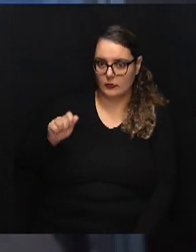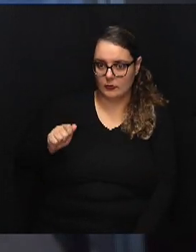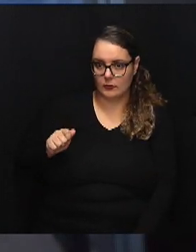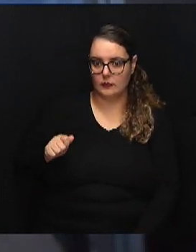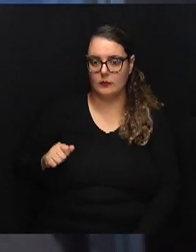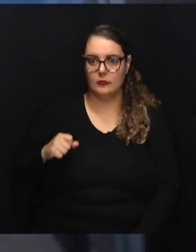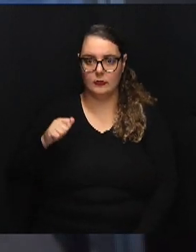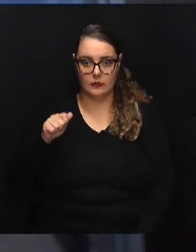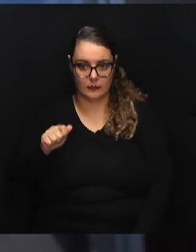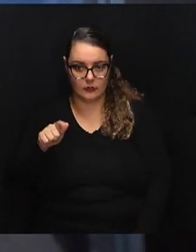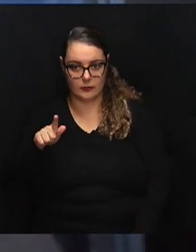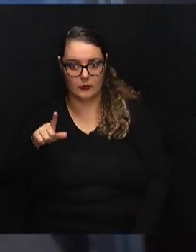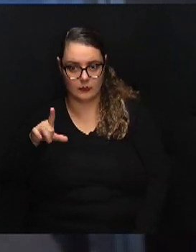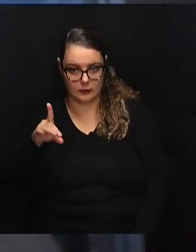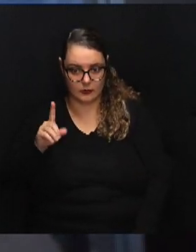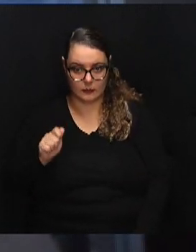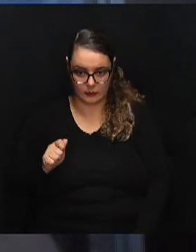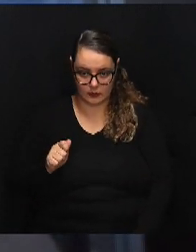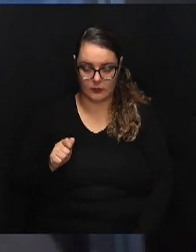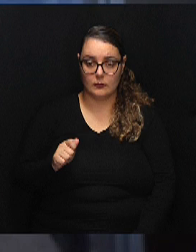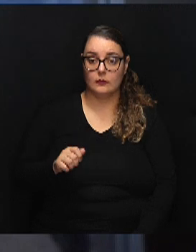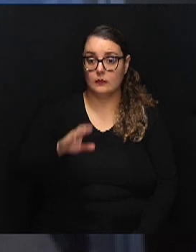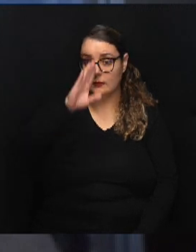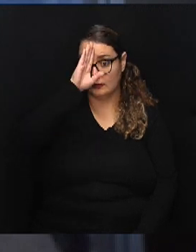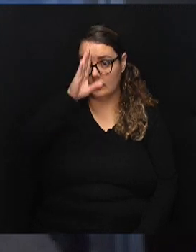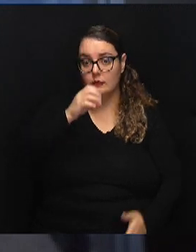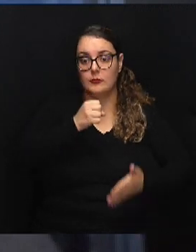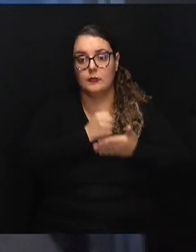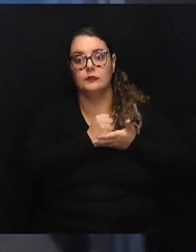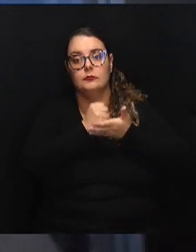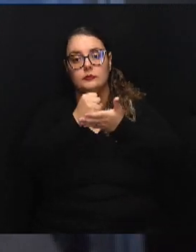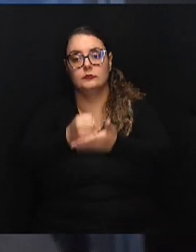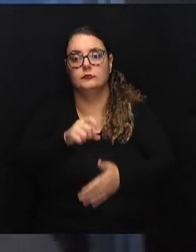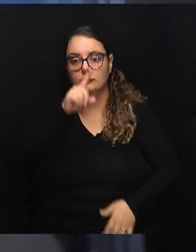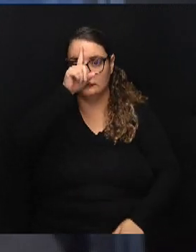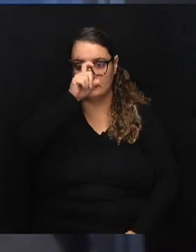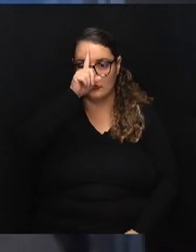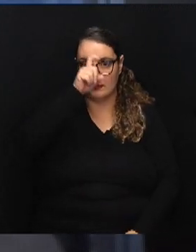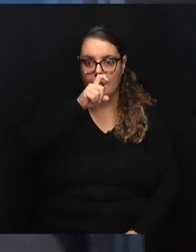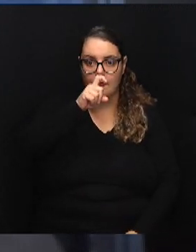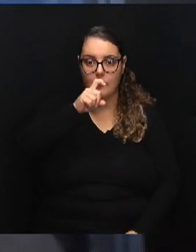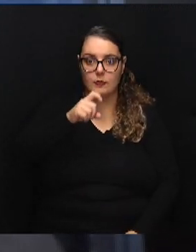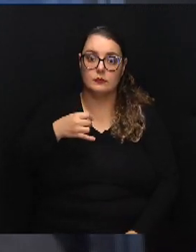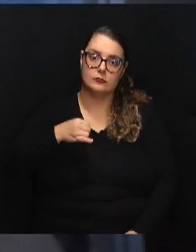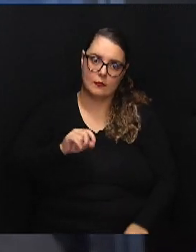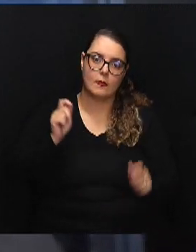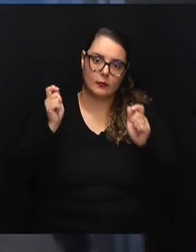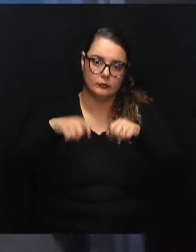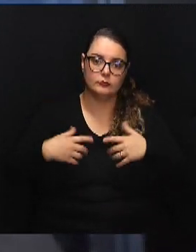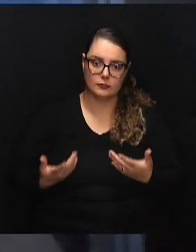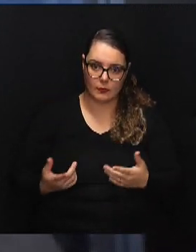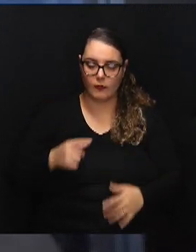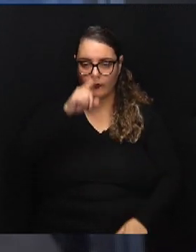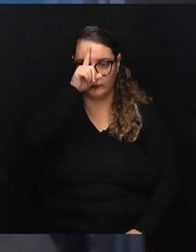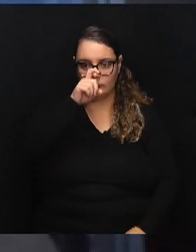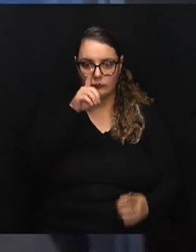a principal medida é levar em um hospital, se possível, um hospital de atendimento, que a gente chama no